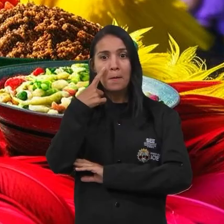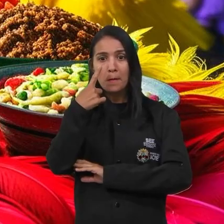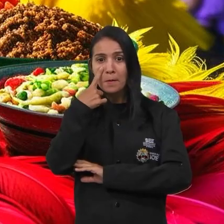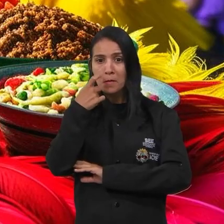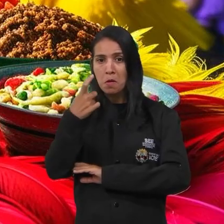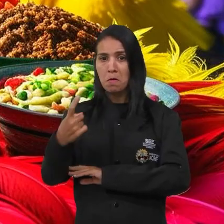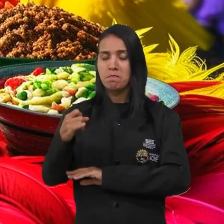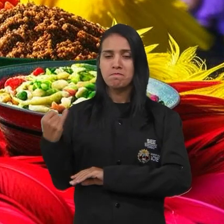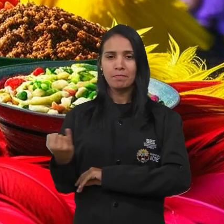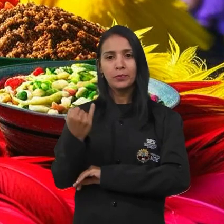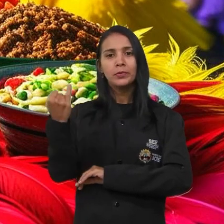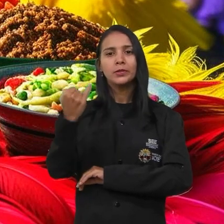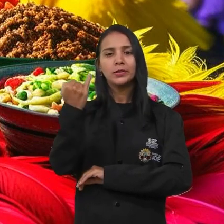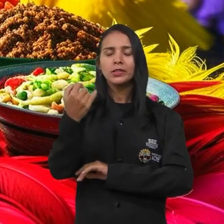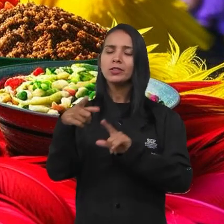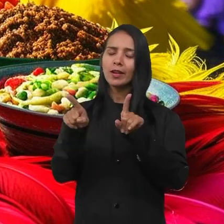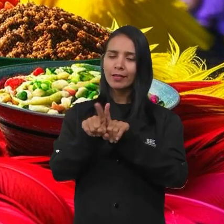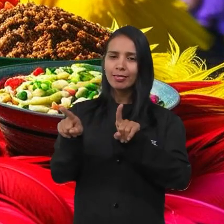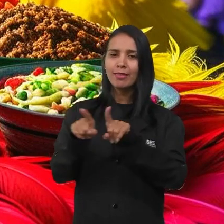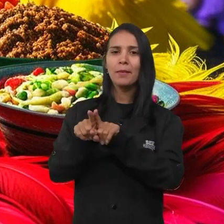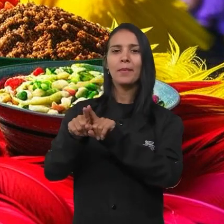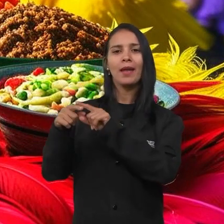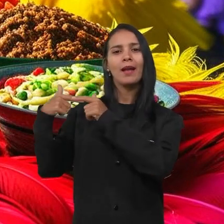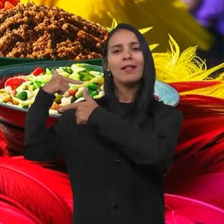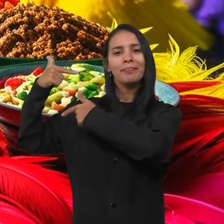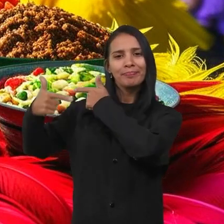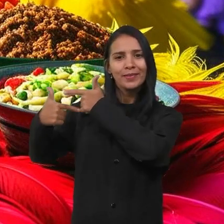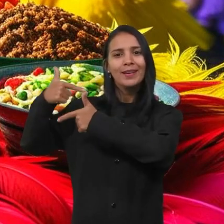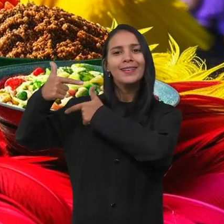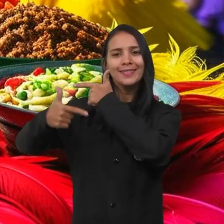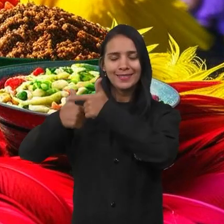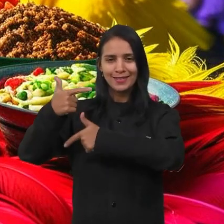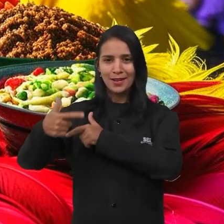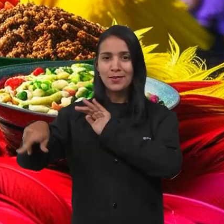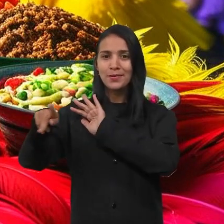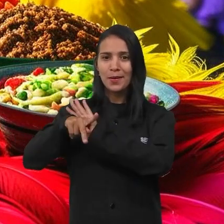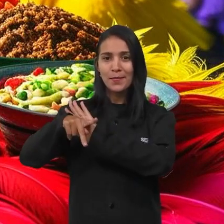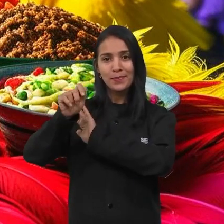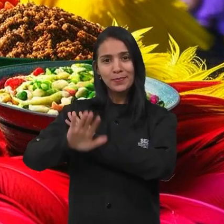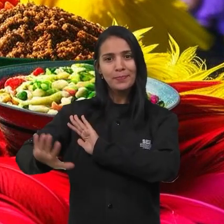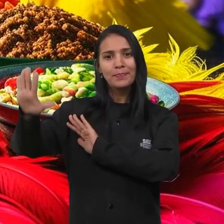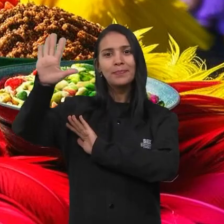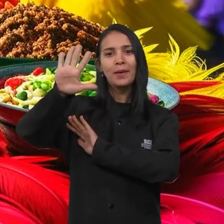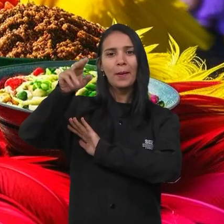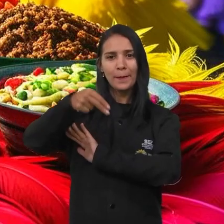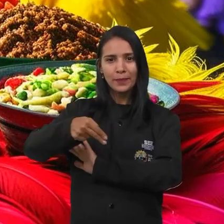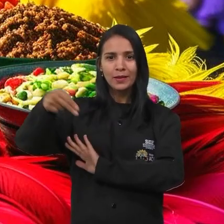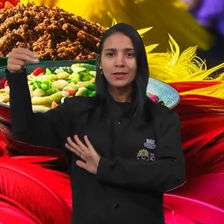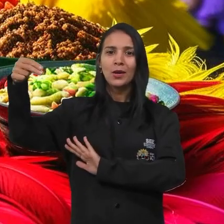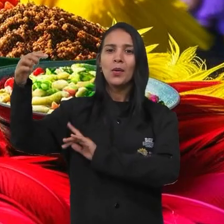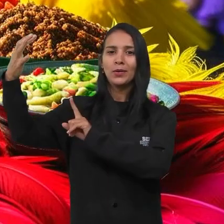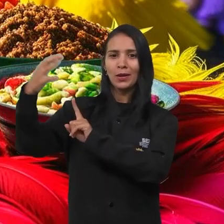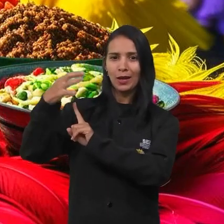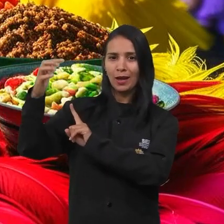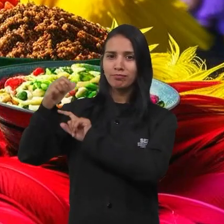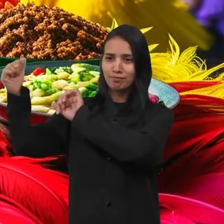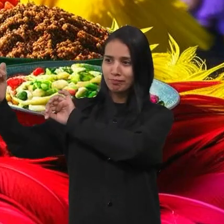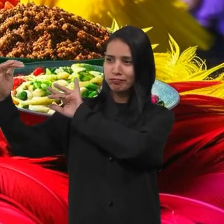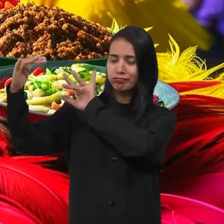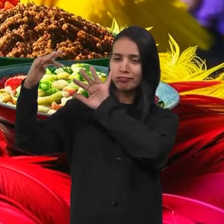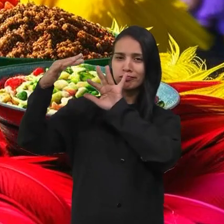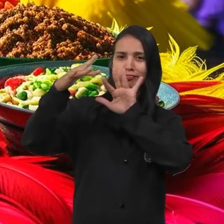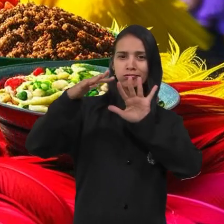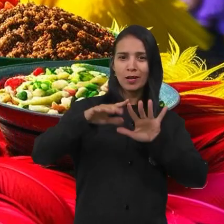gente tem as tradições nordestinas, que são fortes expressões culturais daquela população que migrou do